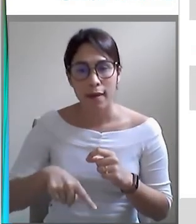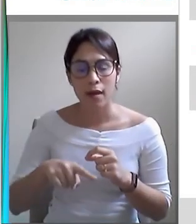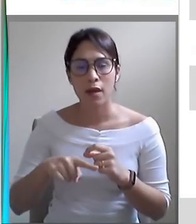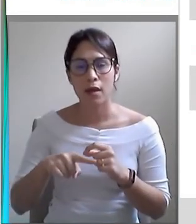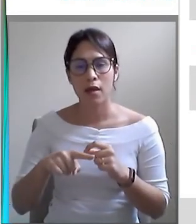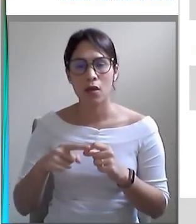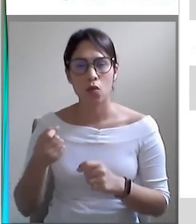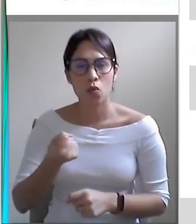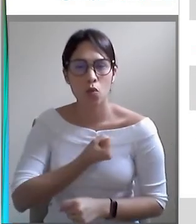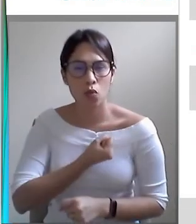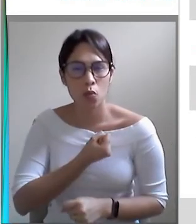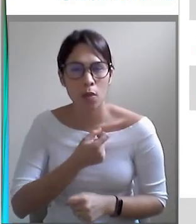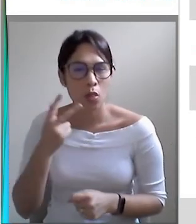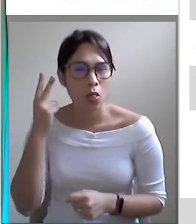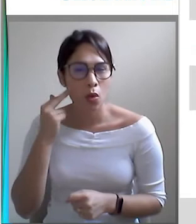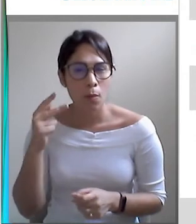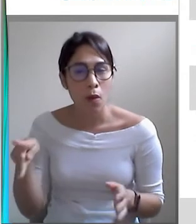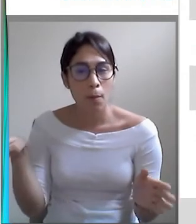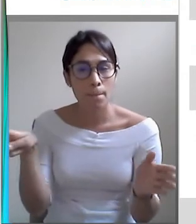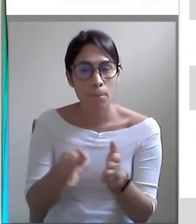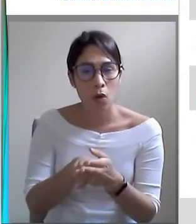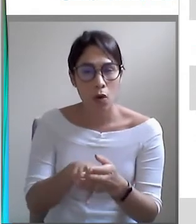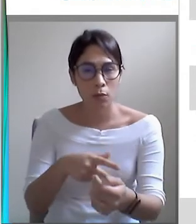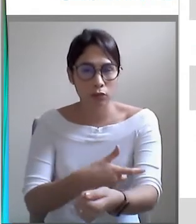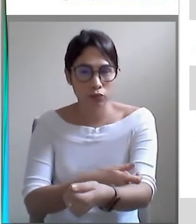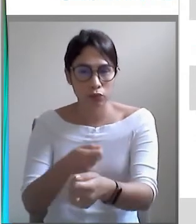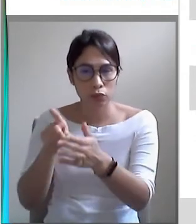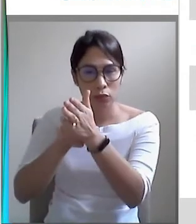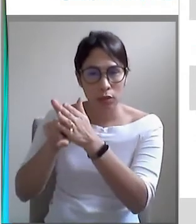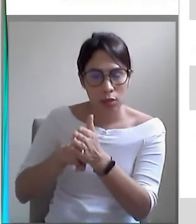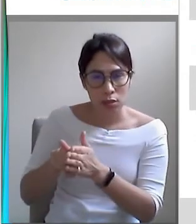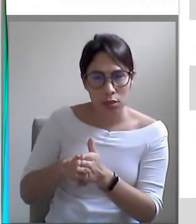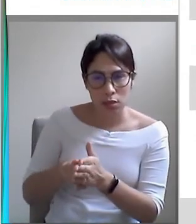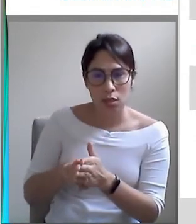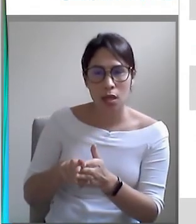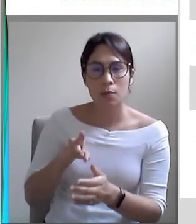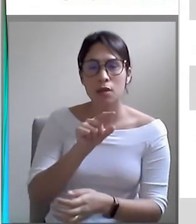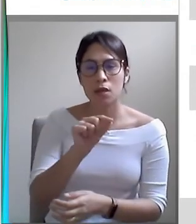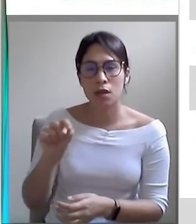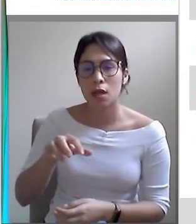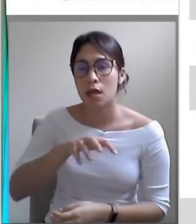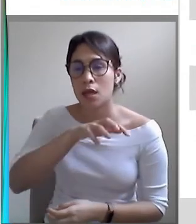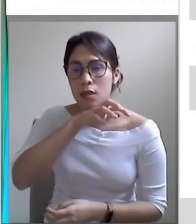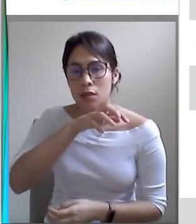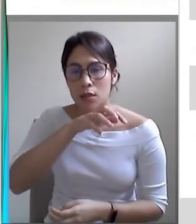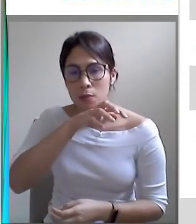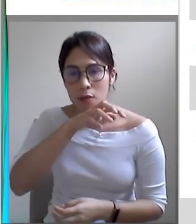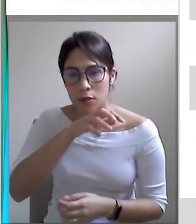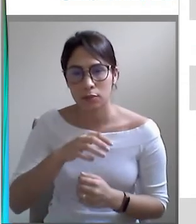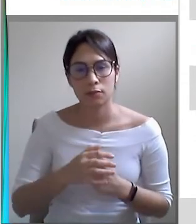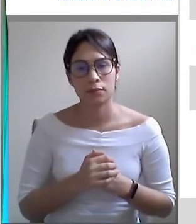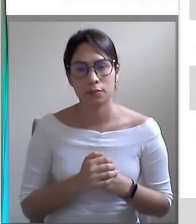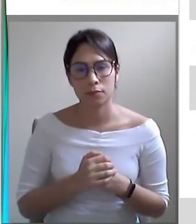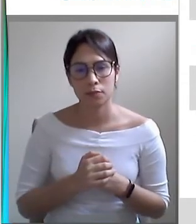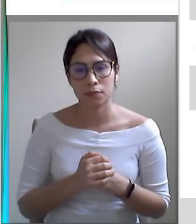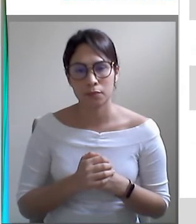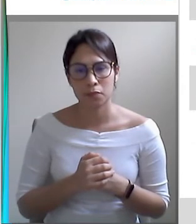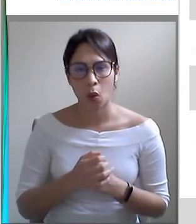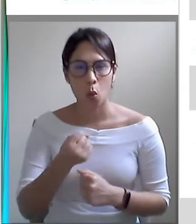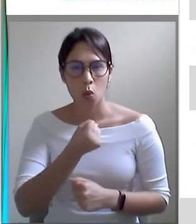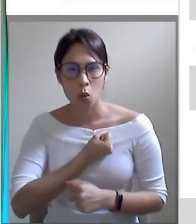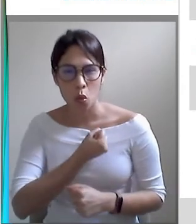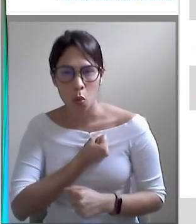animais domésticos. Os valores de cada espécie não serão minuciosamente cobrados. As